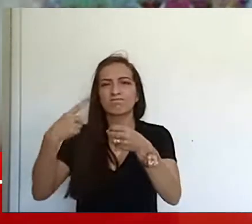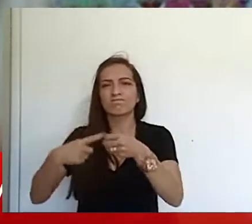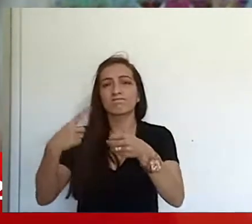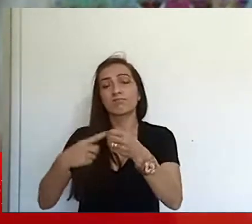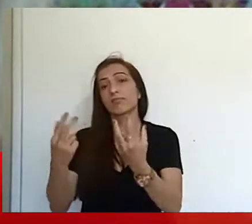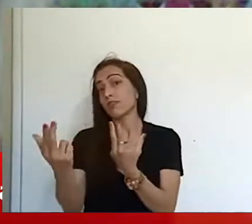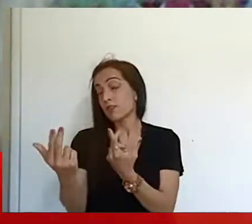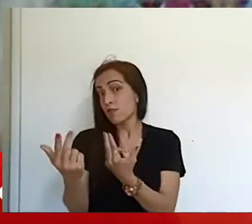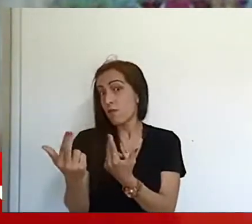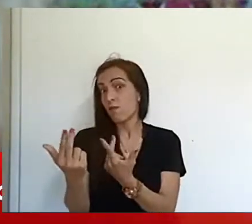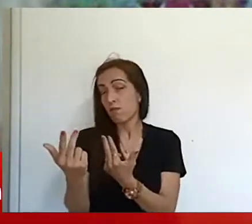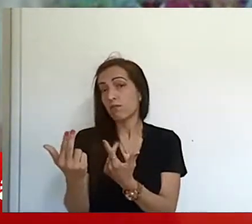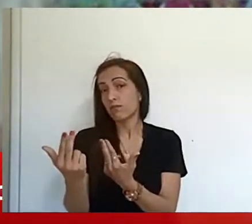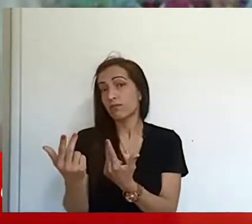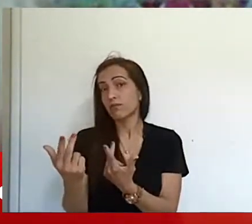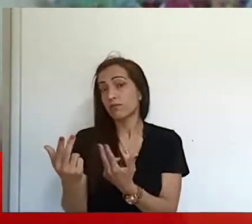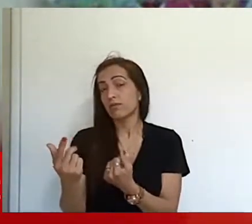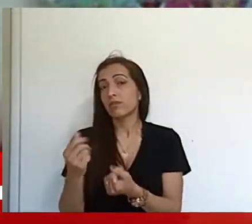né? Então,